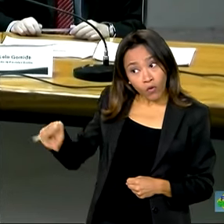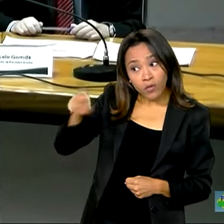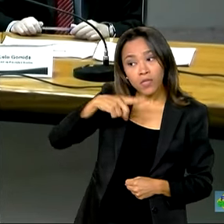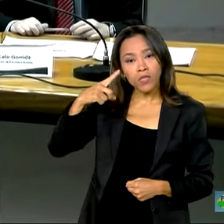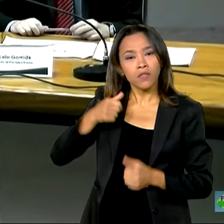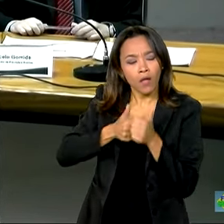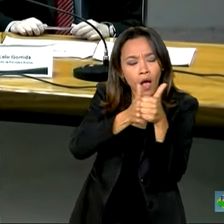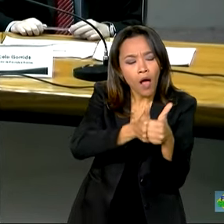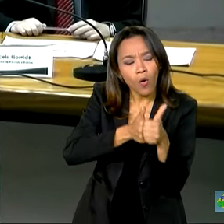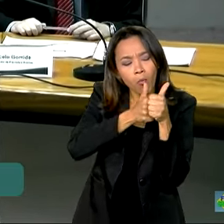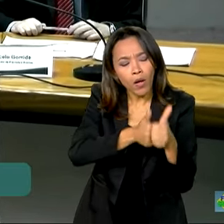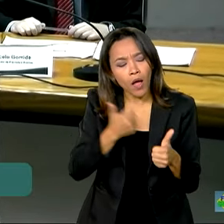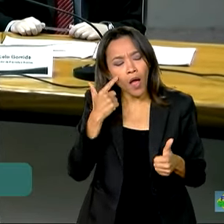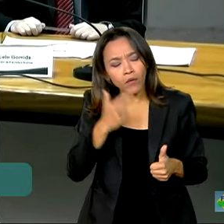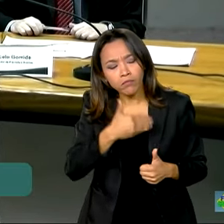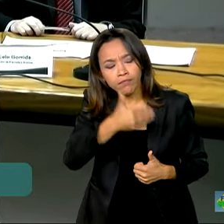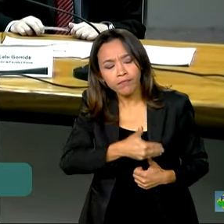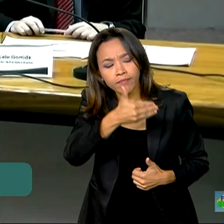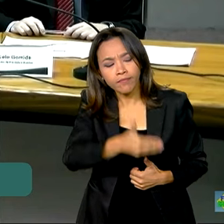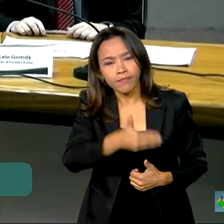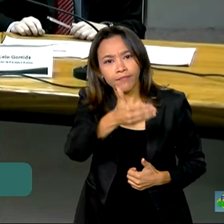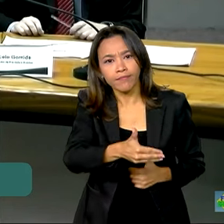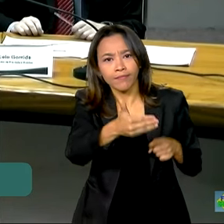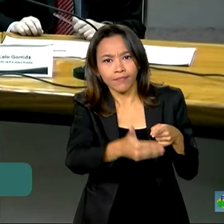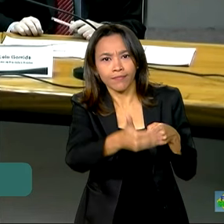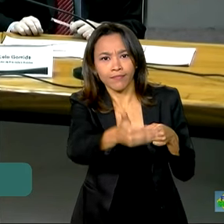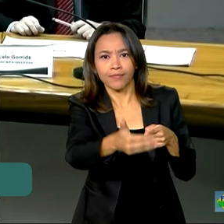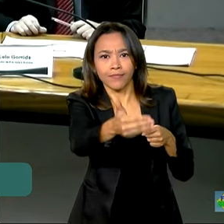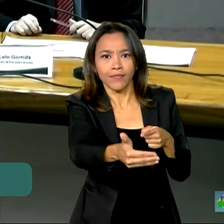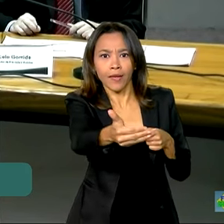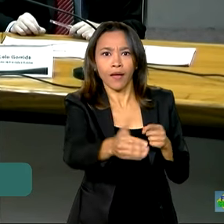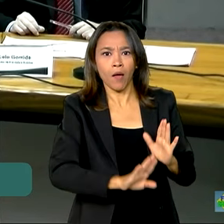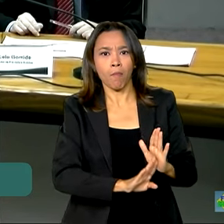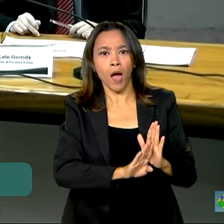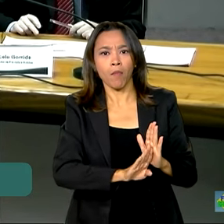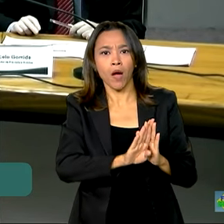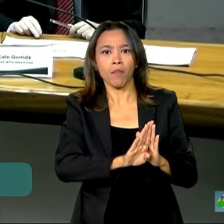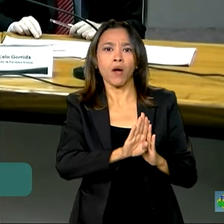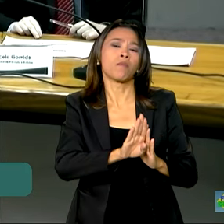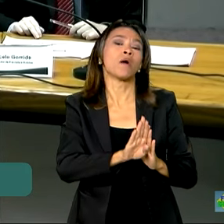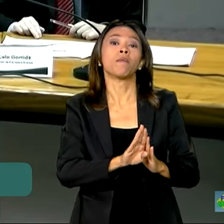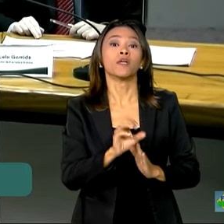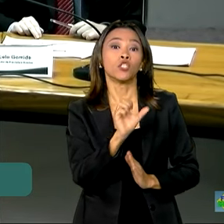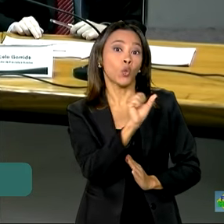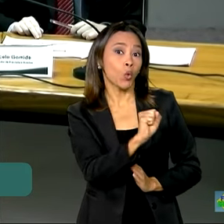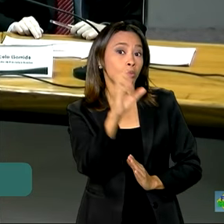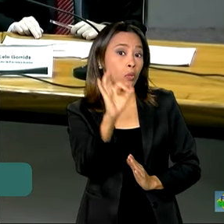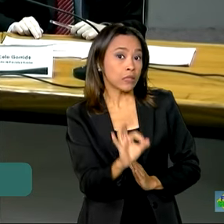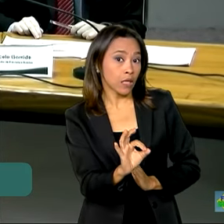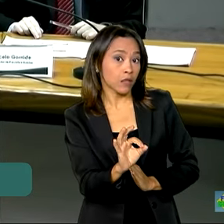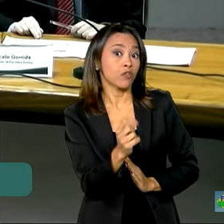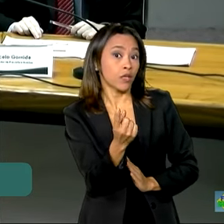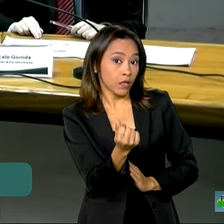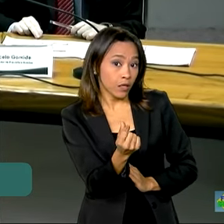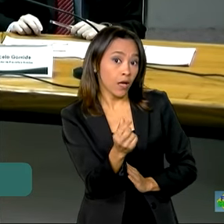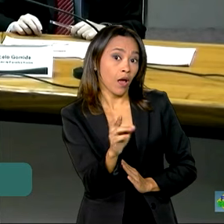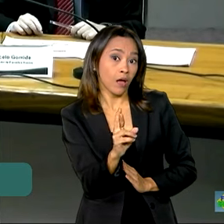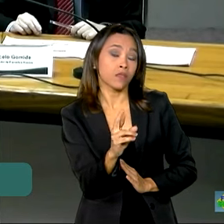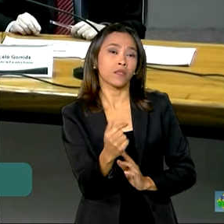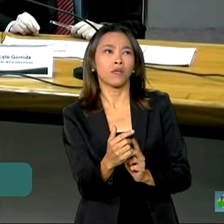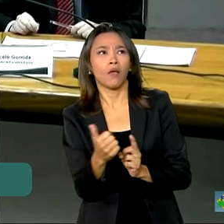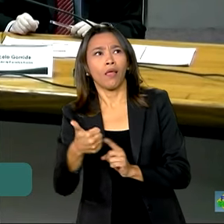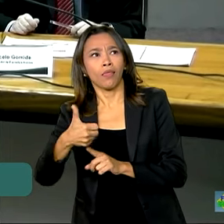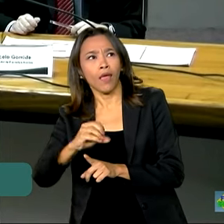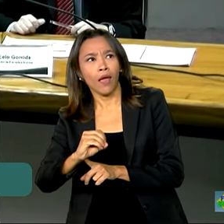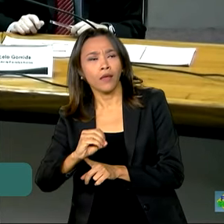trajetória, como eu acabei de mencionar, a trajetória está na casa de crescimento, na casa de 8% em termos reais e na casa de